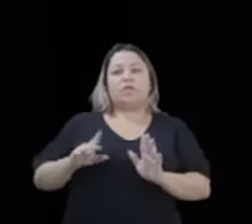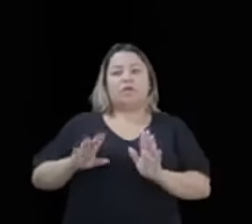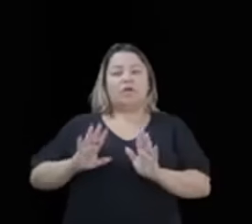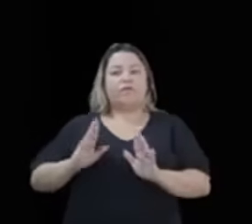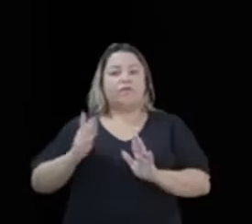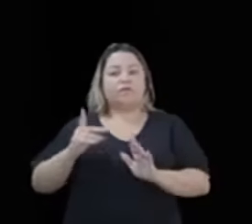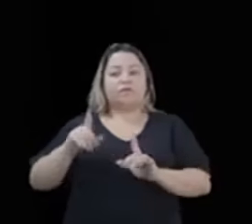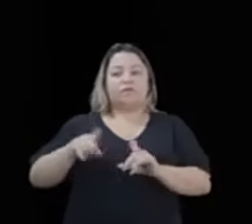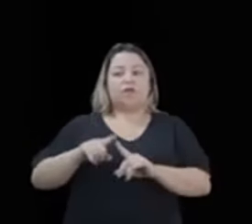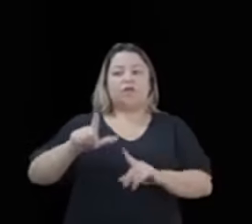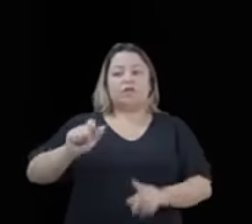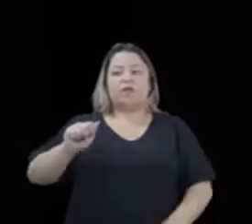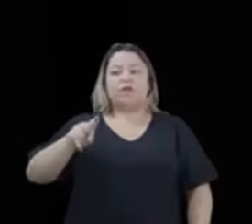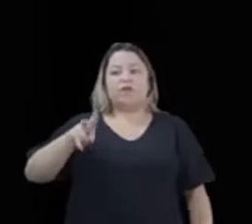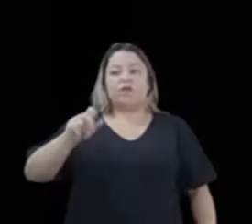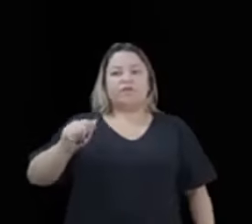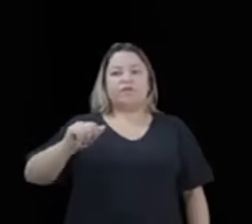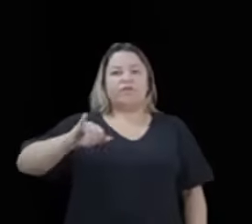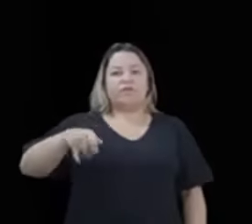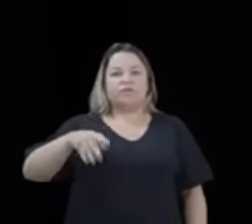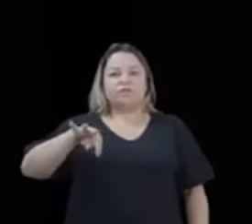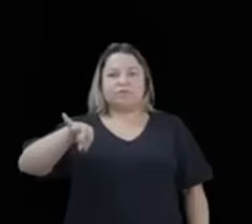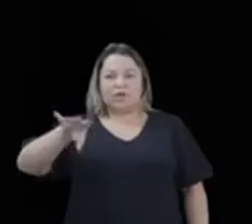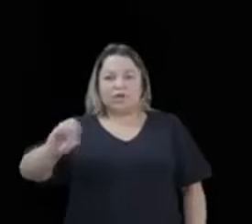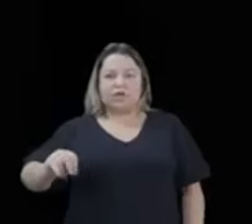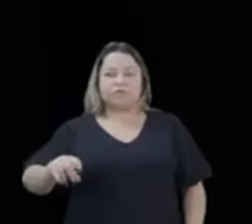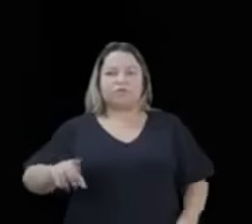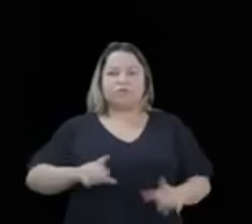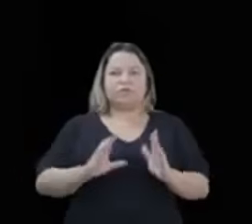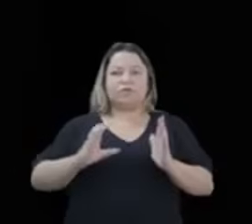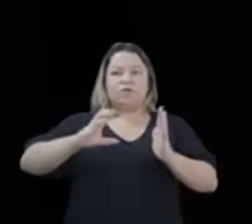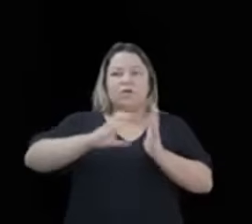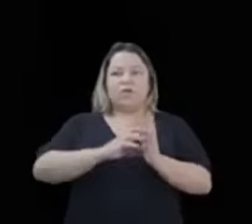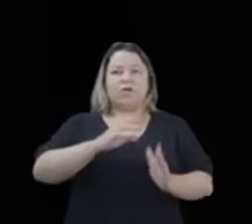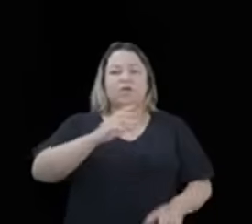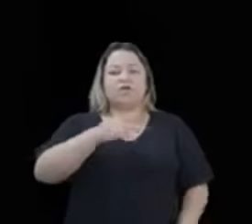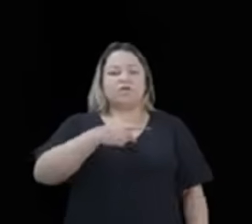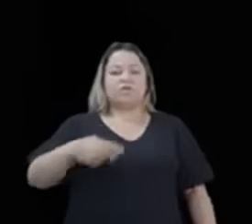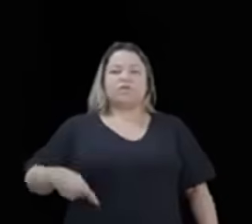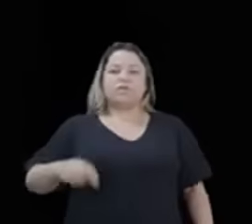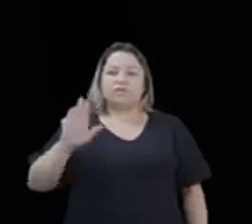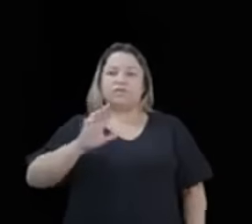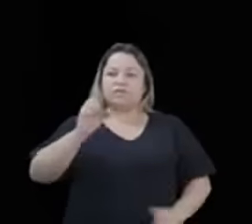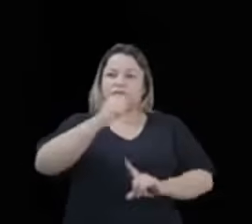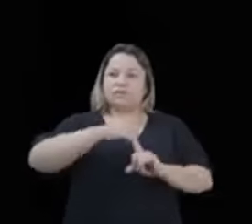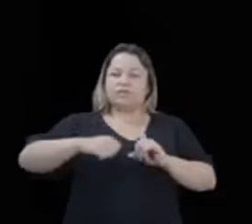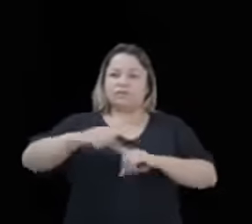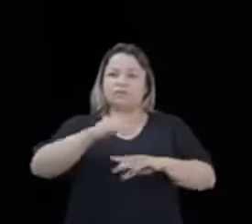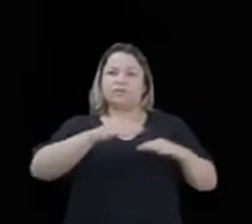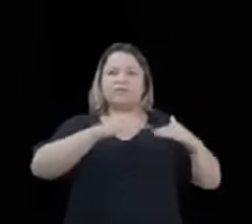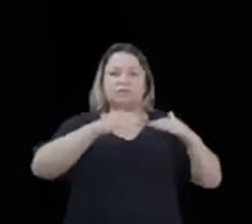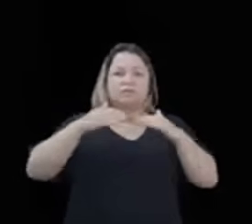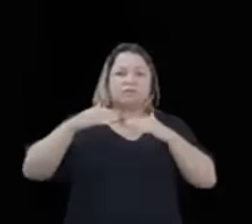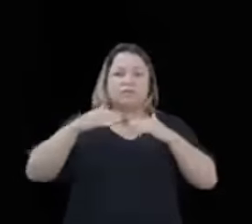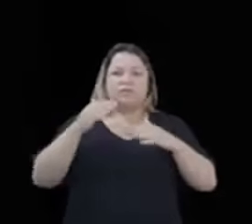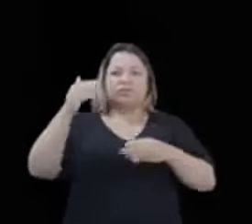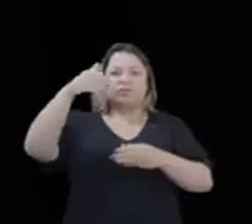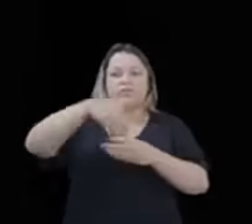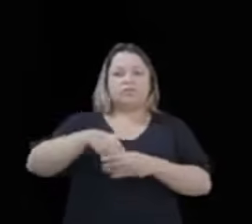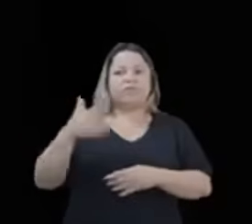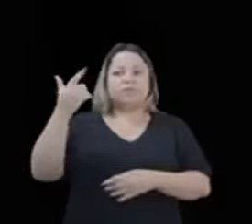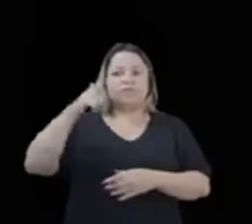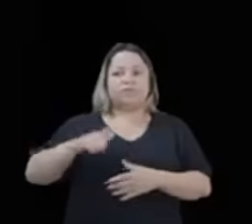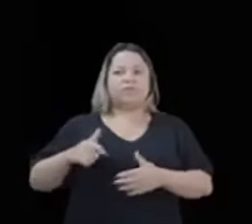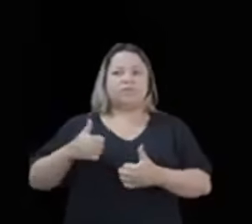quando o nosso partido foi duramente atacado, o presidente Lula foi para a sociedade disputou as eleições e reconduziu